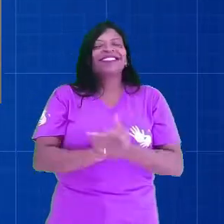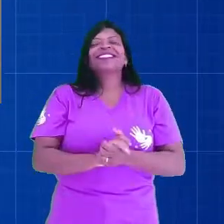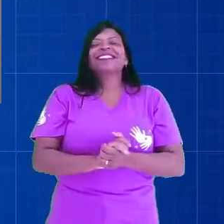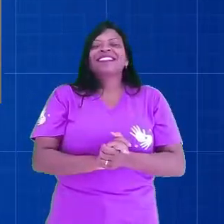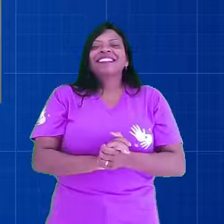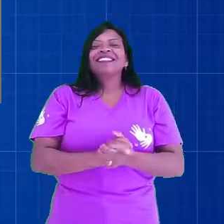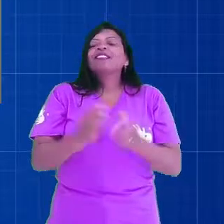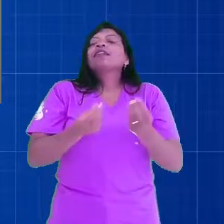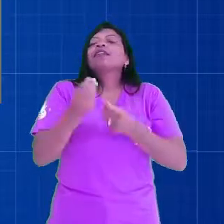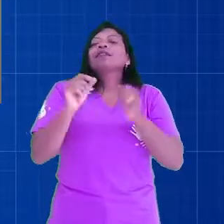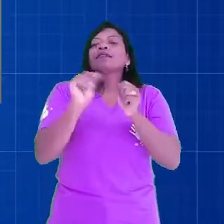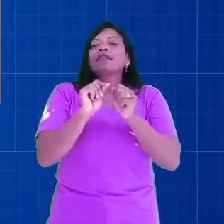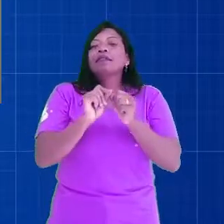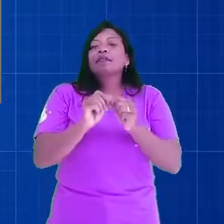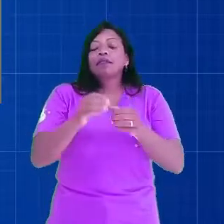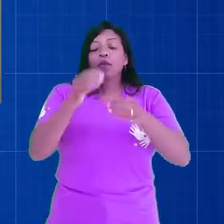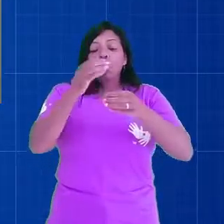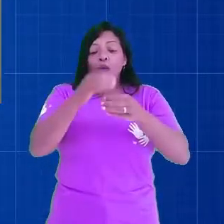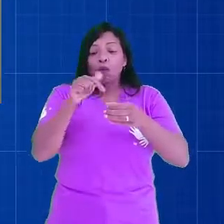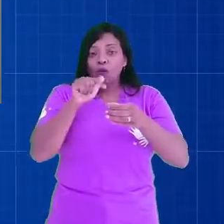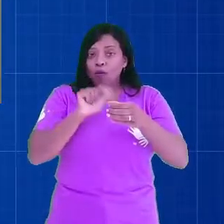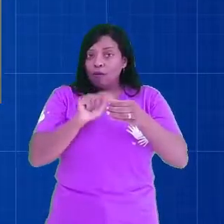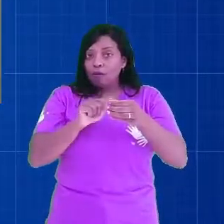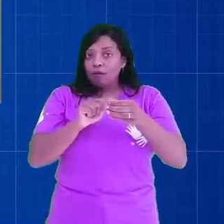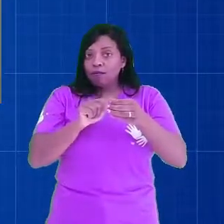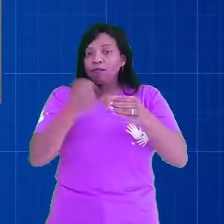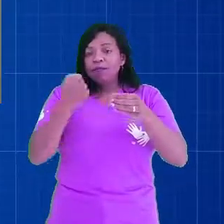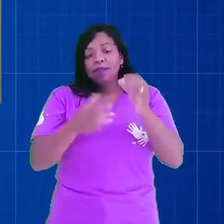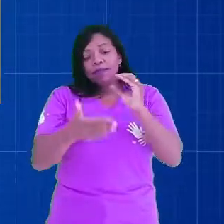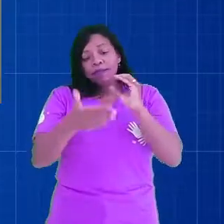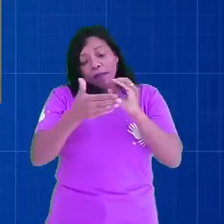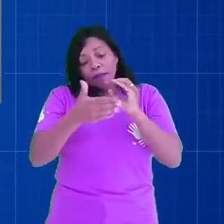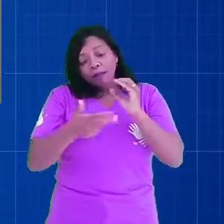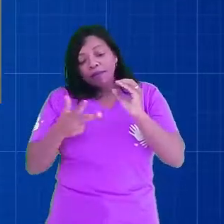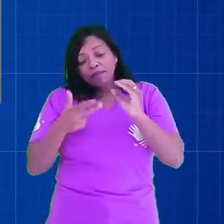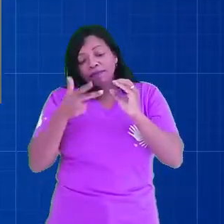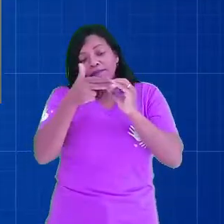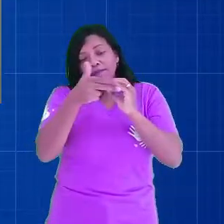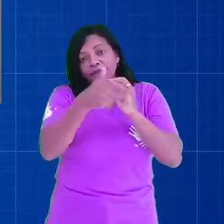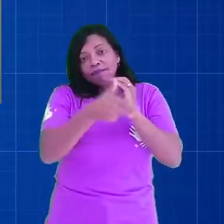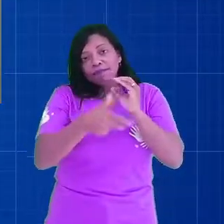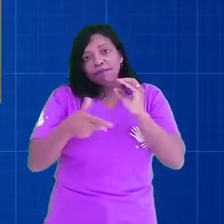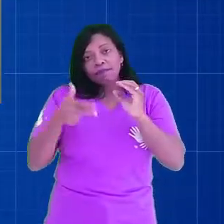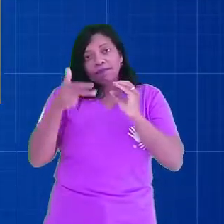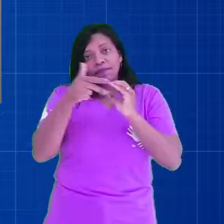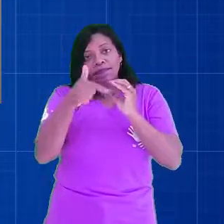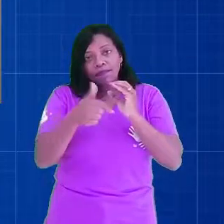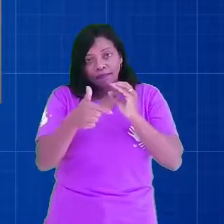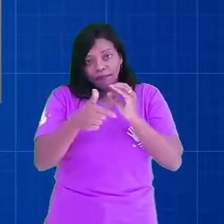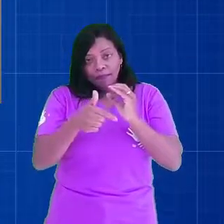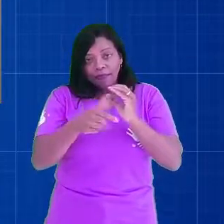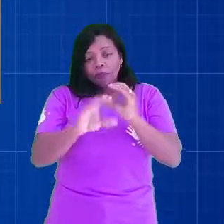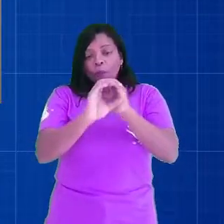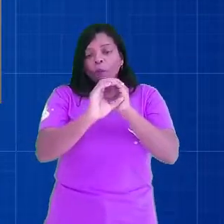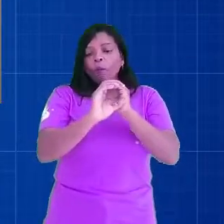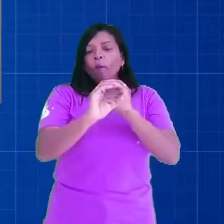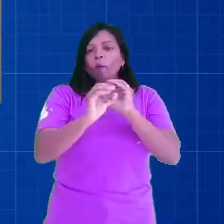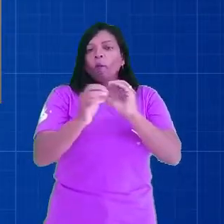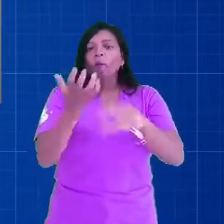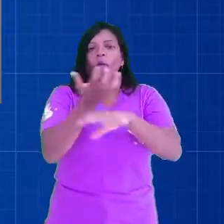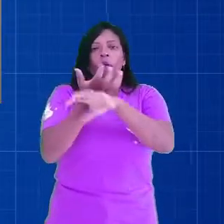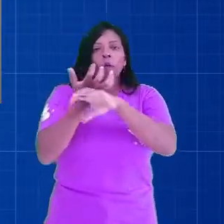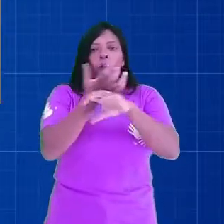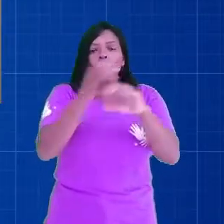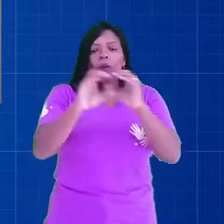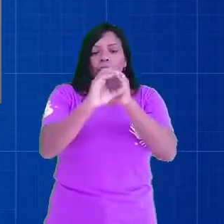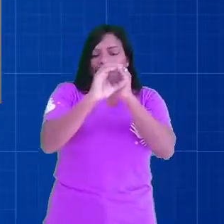vão retirar, junto com a professora, esta parte de baixo e ela vai ficar vazia. Então,